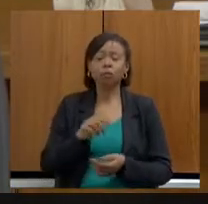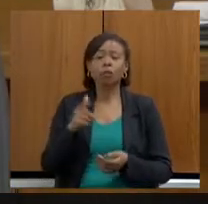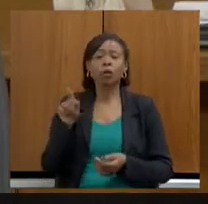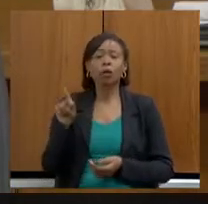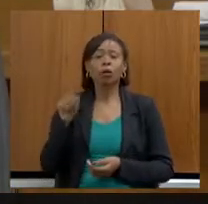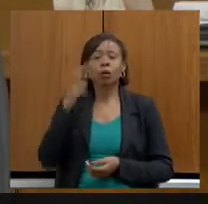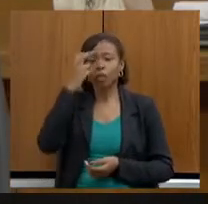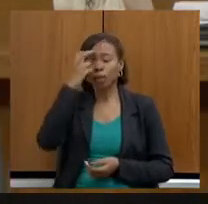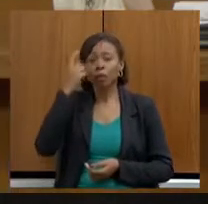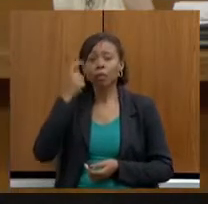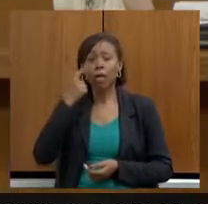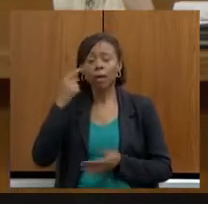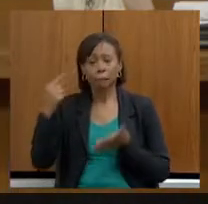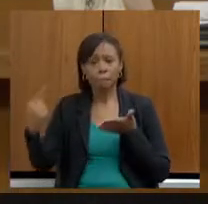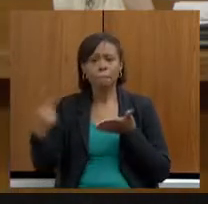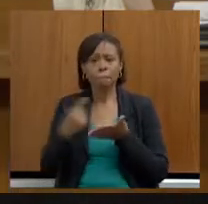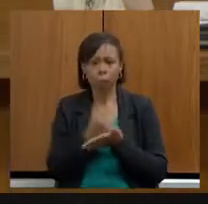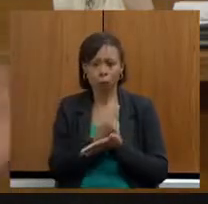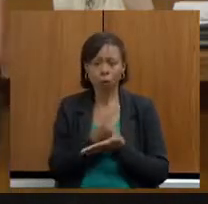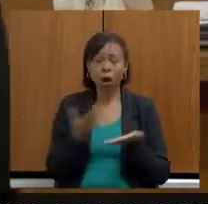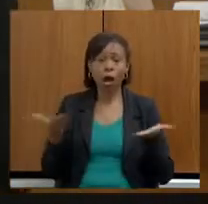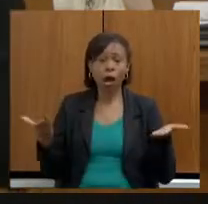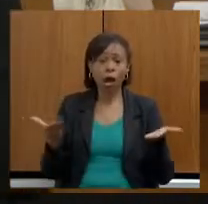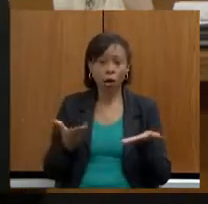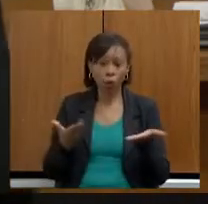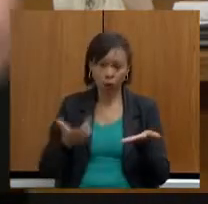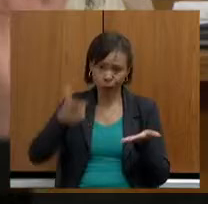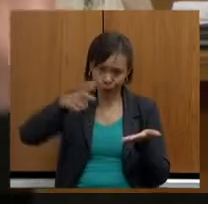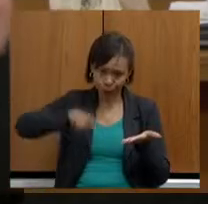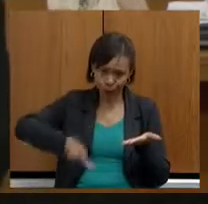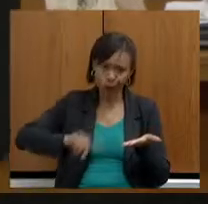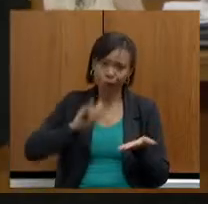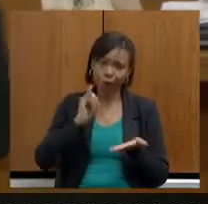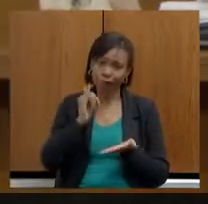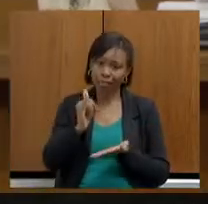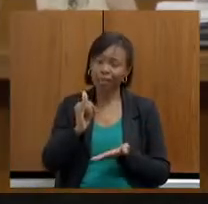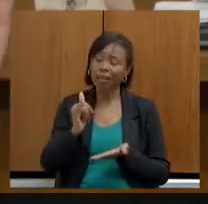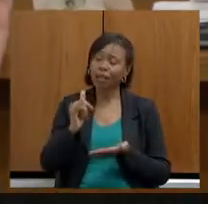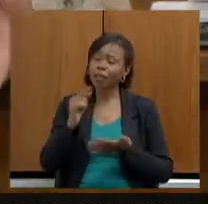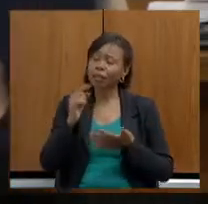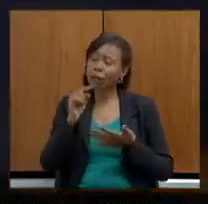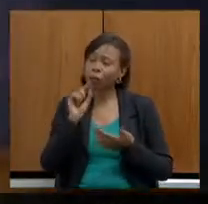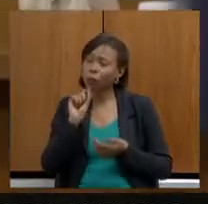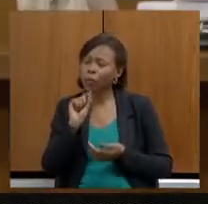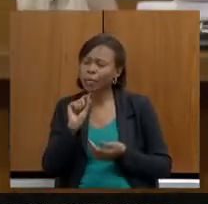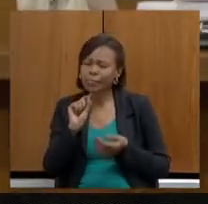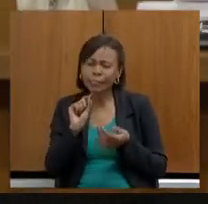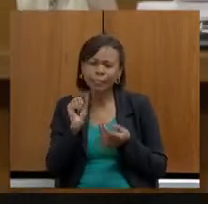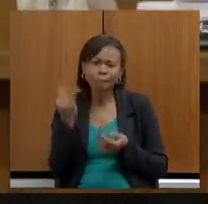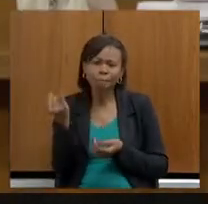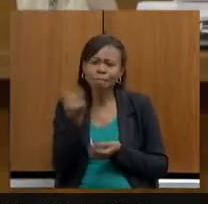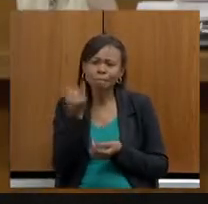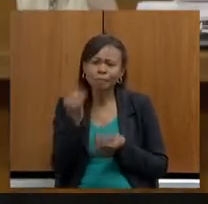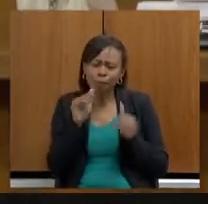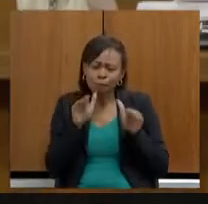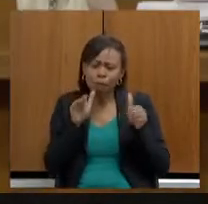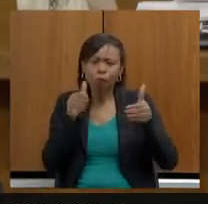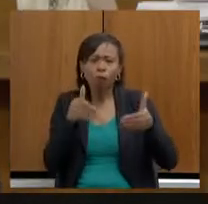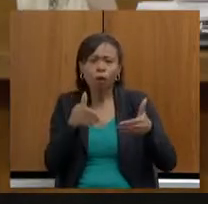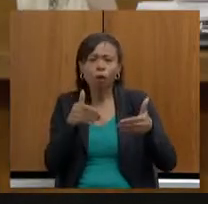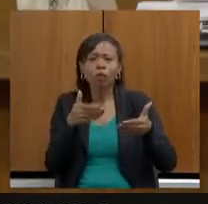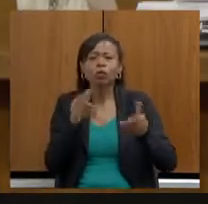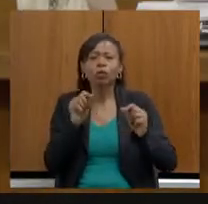uma pergunta do deputado José Guilherme nós temos agora é mais uma vez é um ponto que é um detalhe muito específico em relação ao atendimento